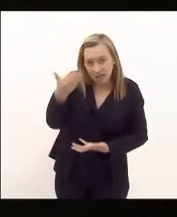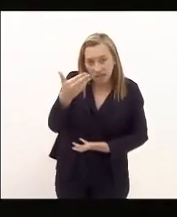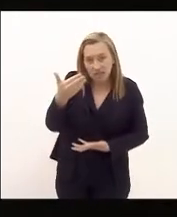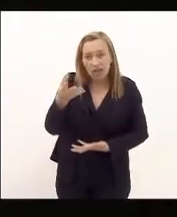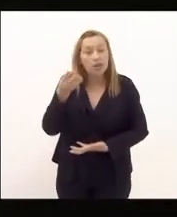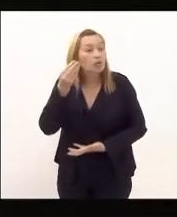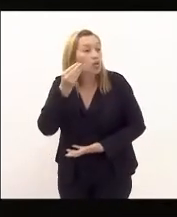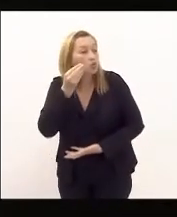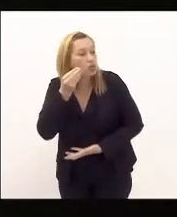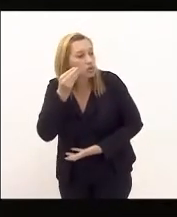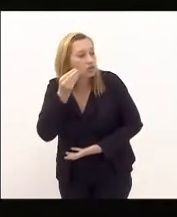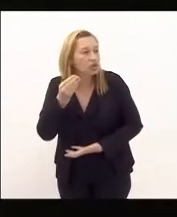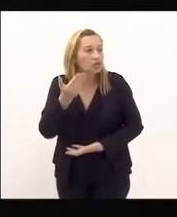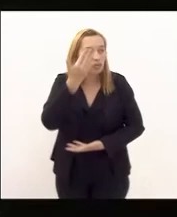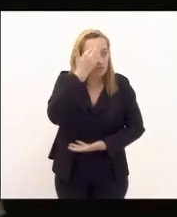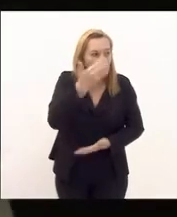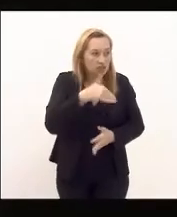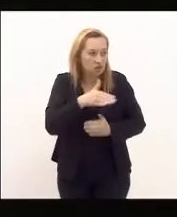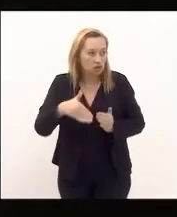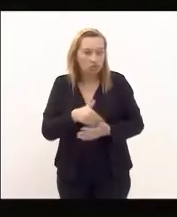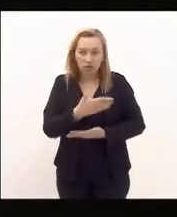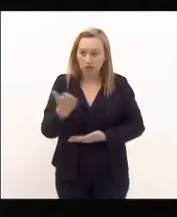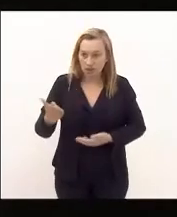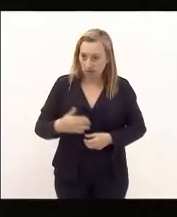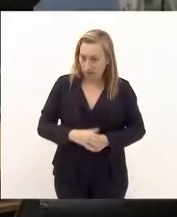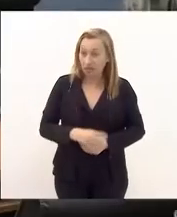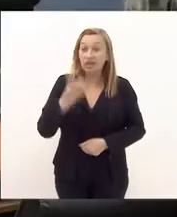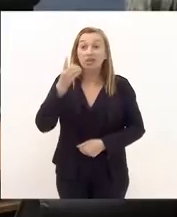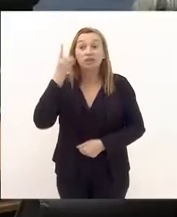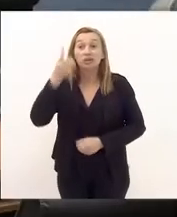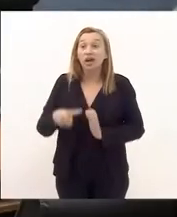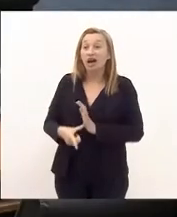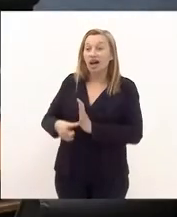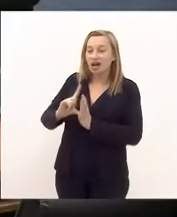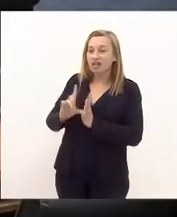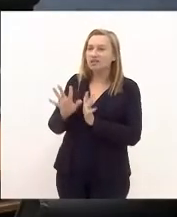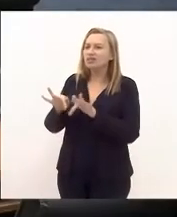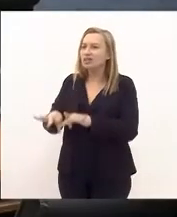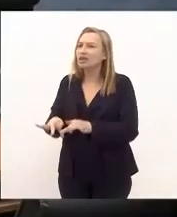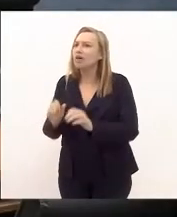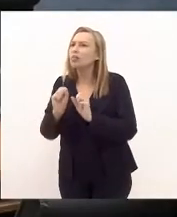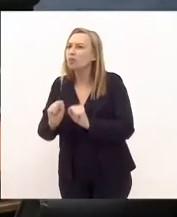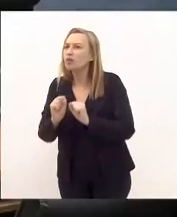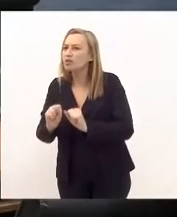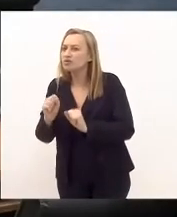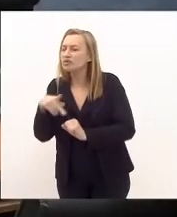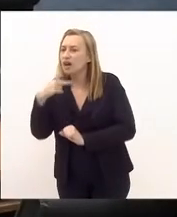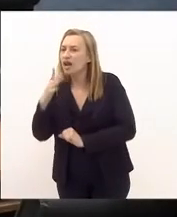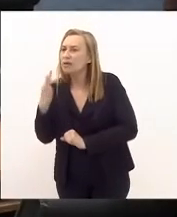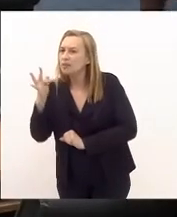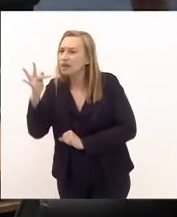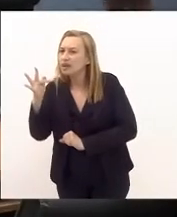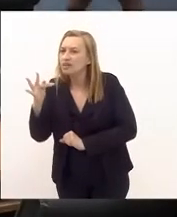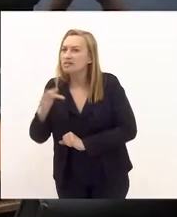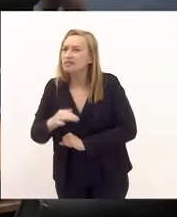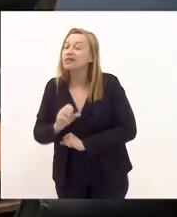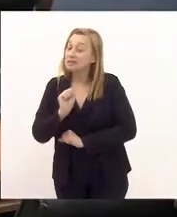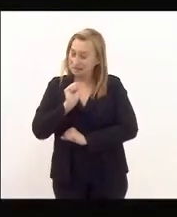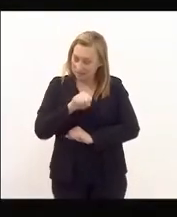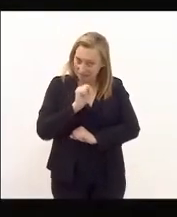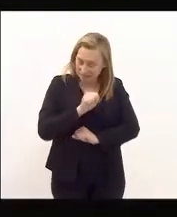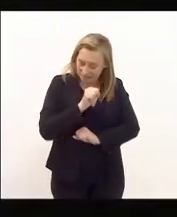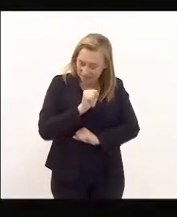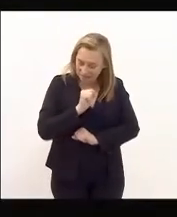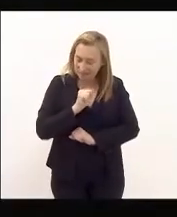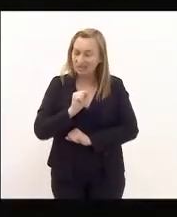pela oportunidade e obrigado a todos. Deputado, antes de eu encerrar, é possível me conceder um brevíssimo à parte? Sim,